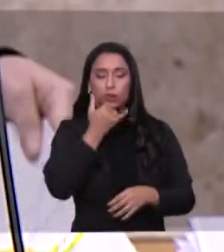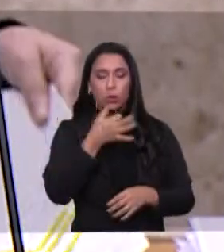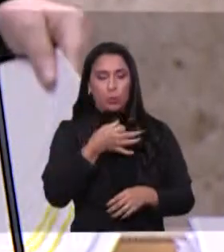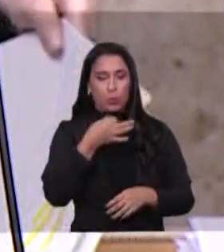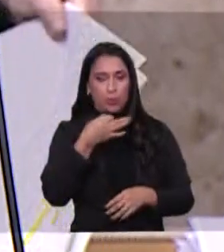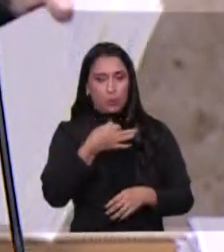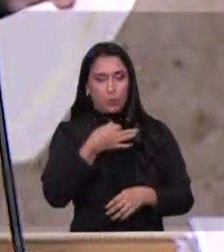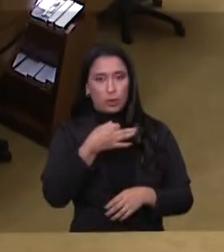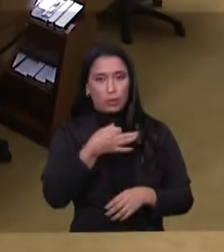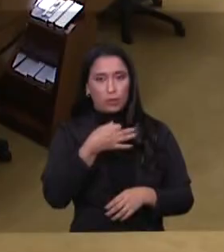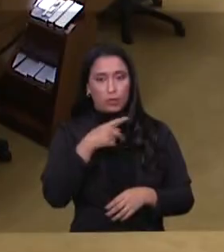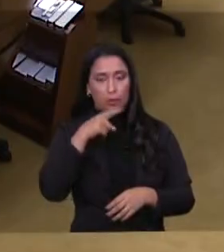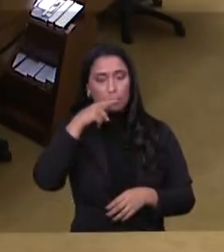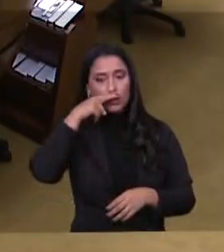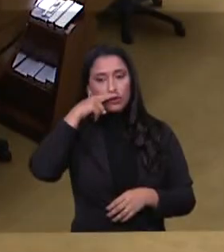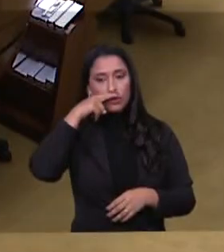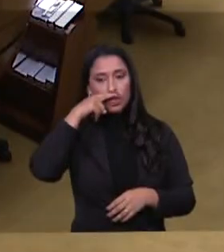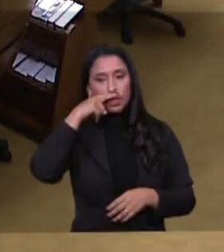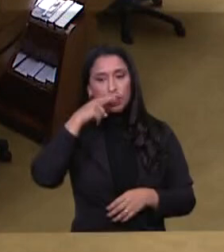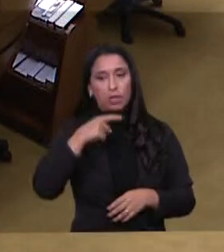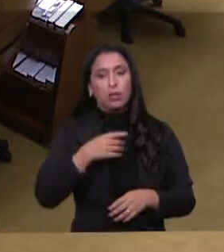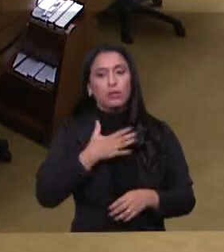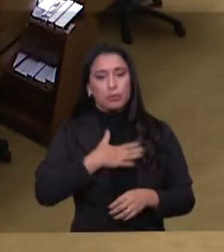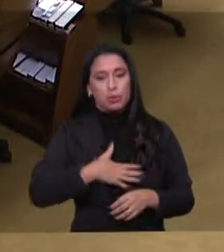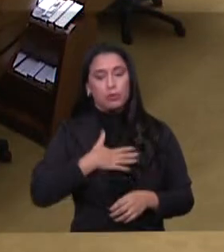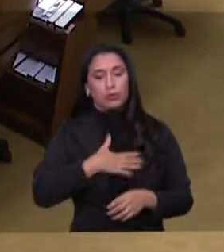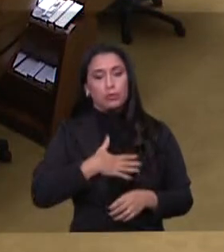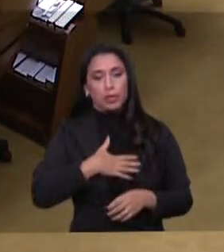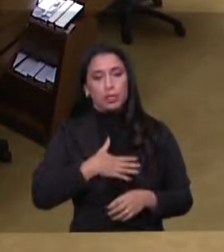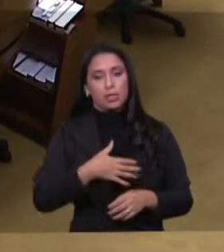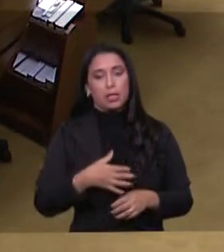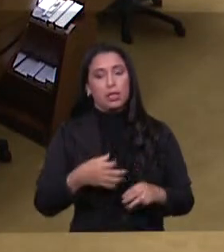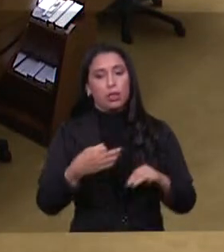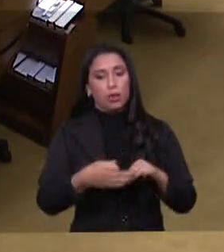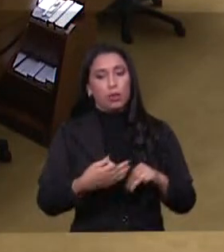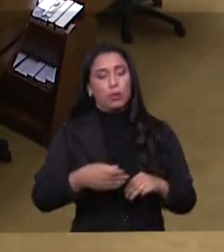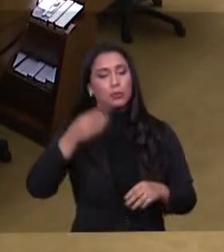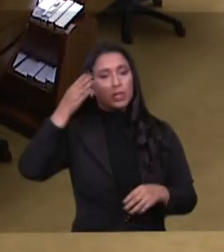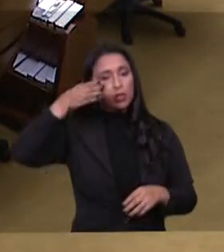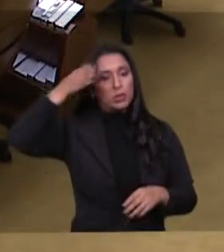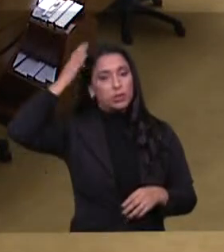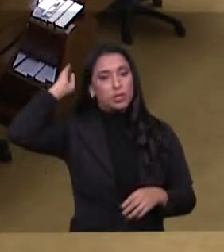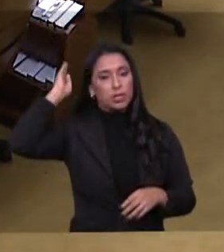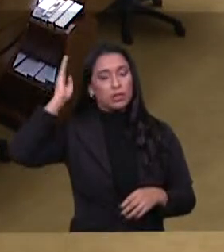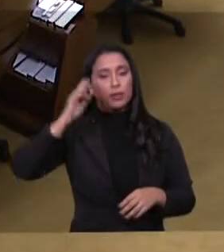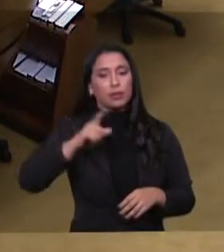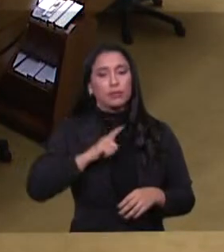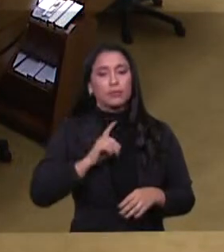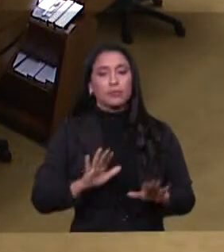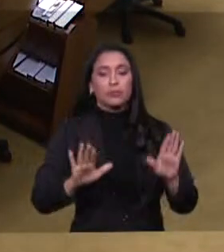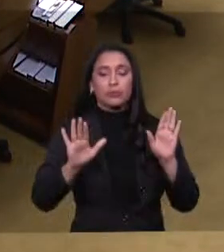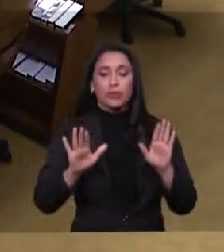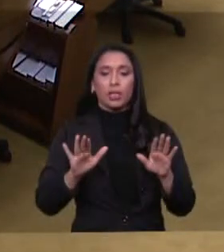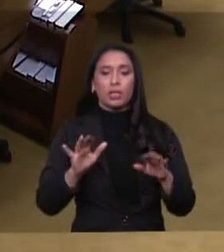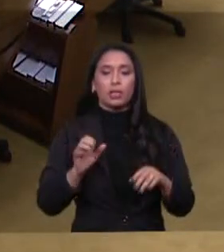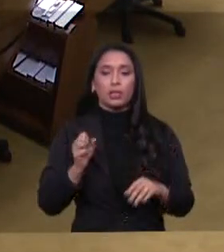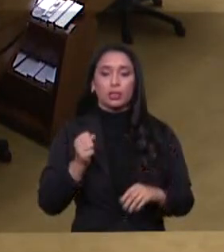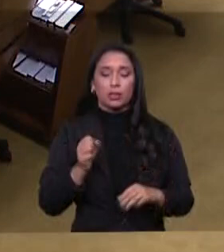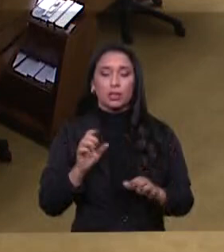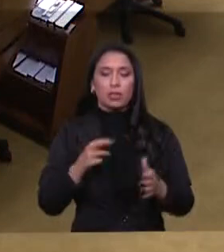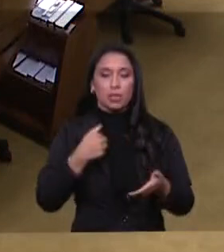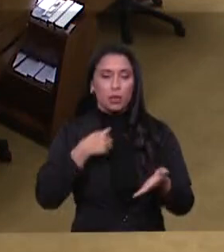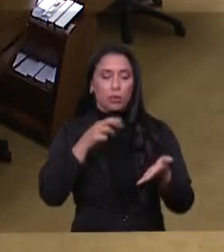não. Vamos ouvir com muito prazer o eminente ministro Zanin, mas se vossa excelência me permitir,